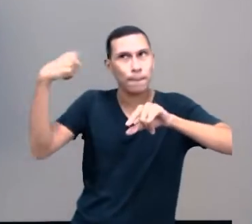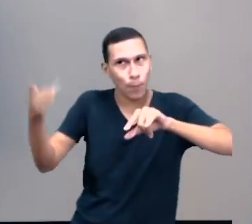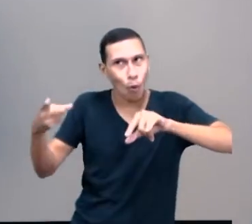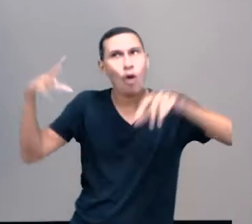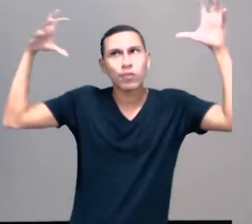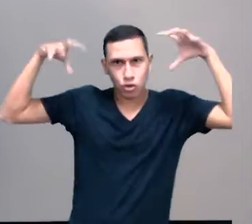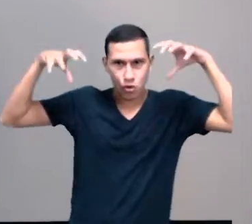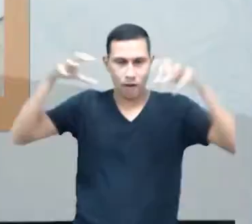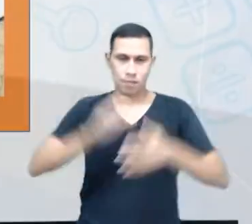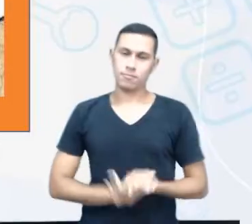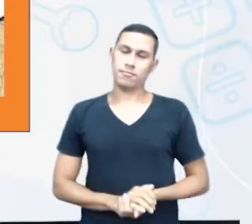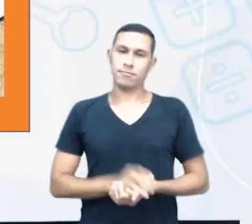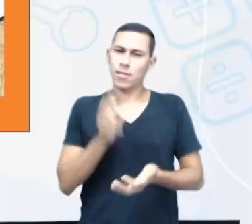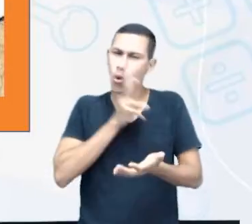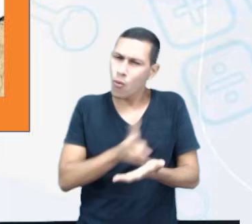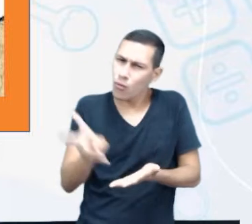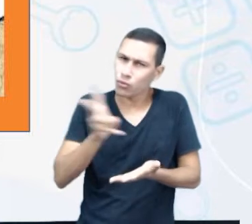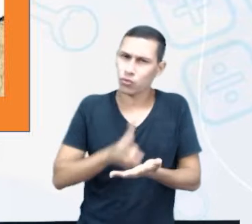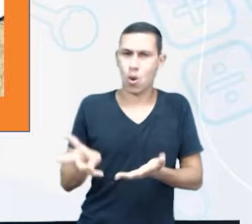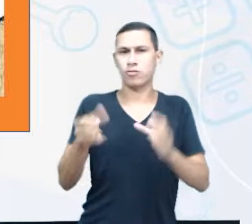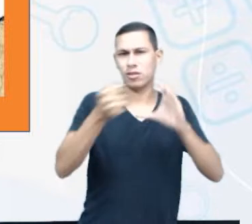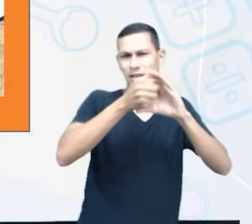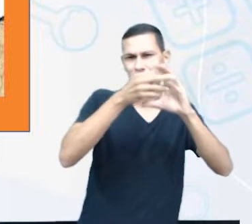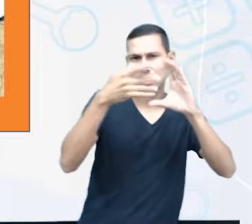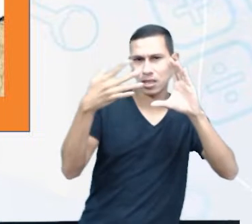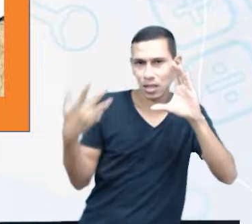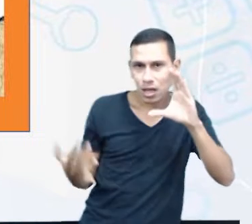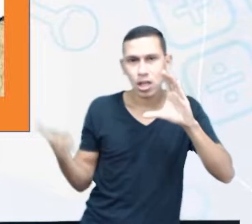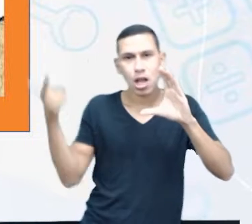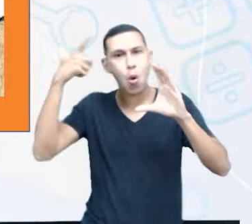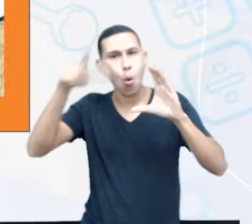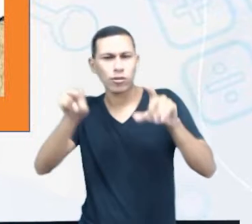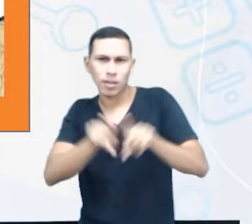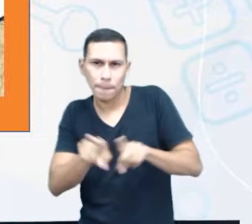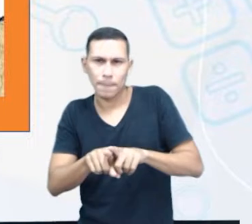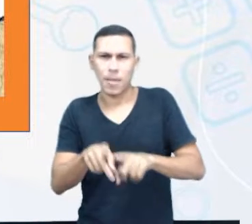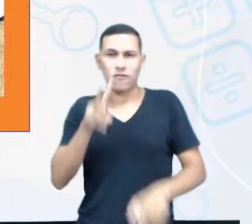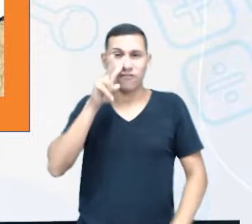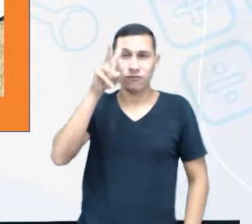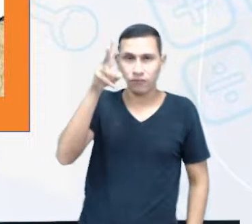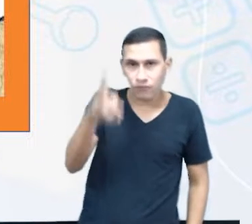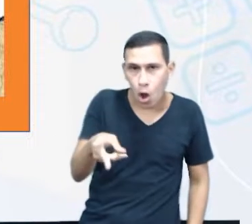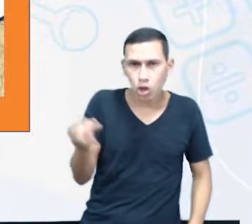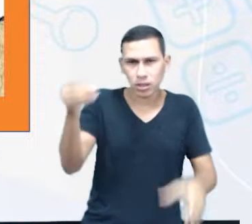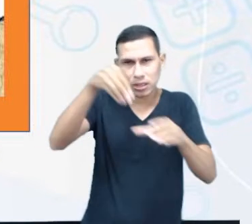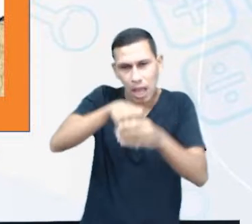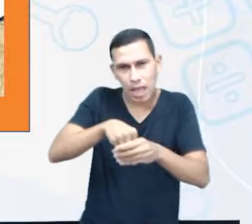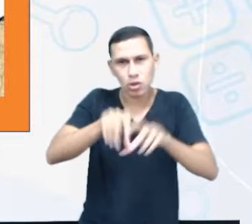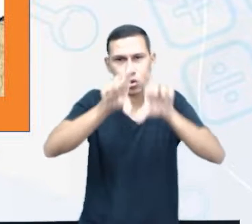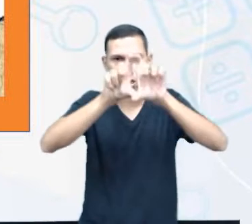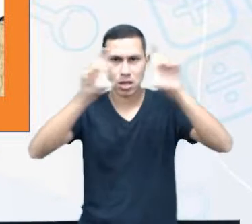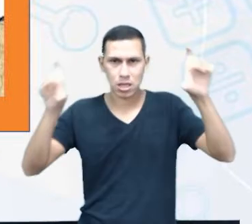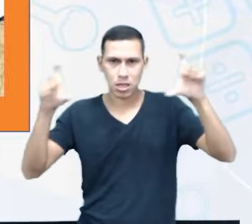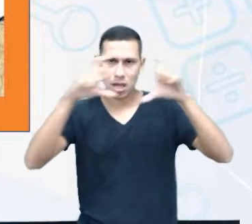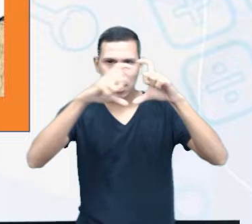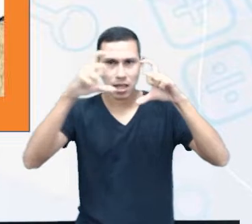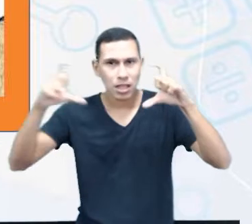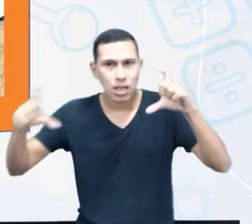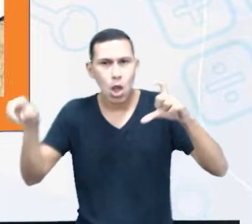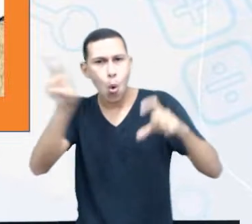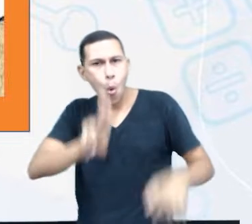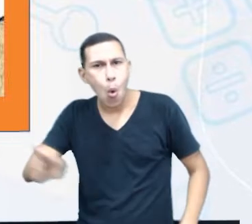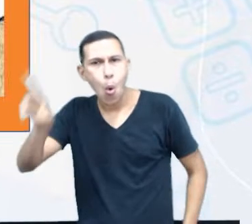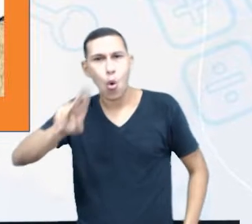Então, continuando, outra característica muito forte dentro das tirinhas é a utilização dos